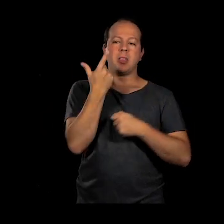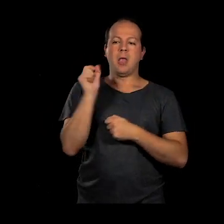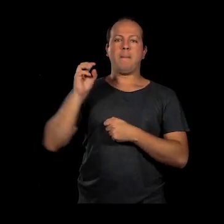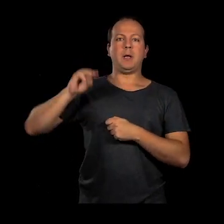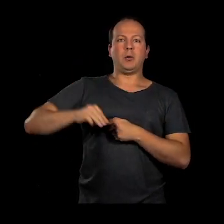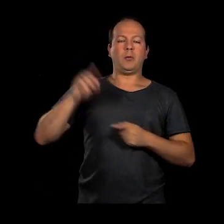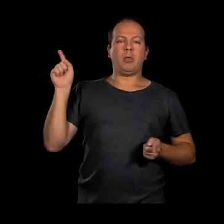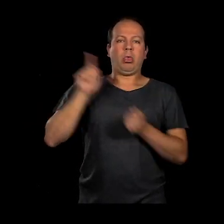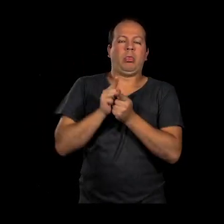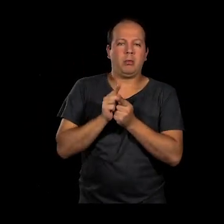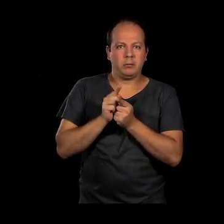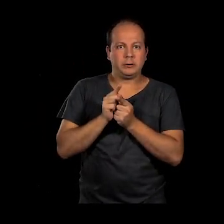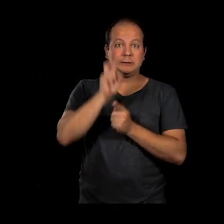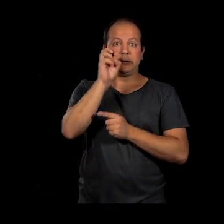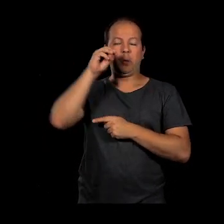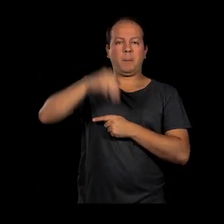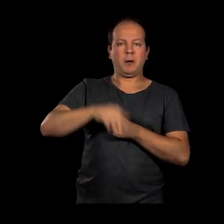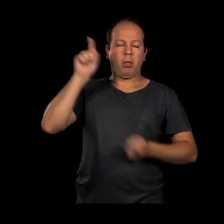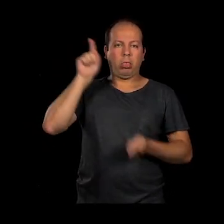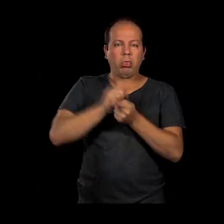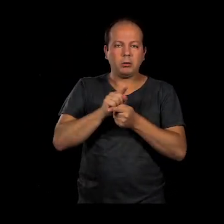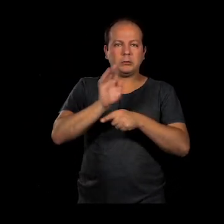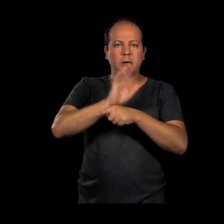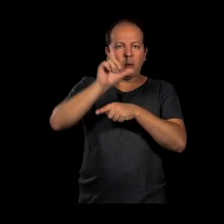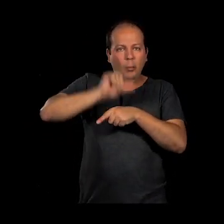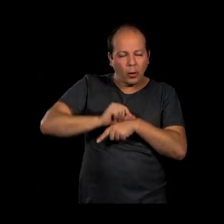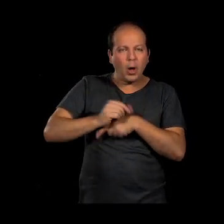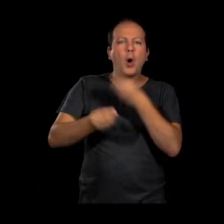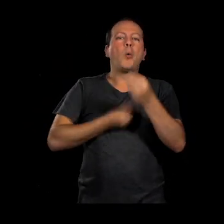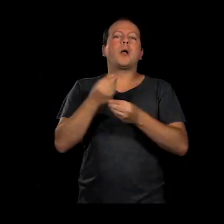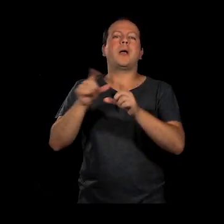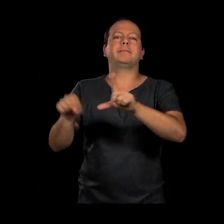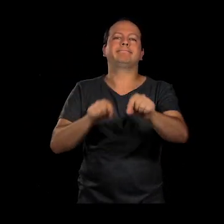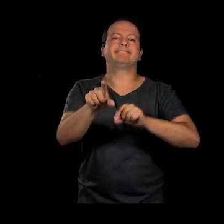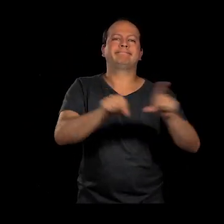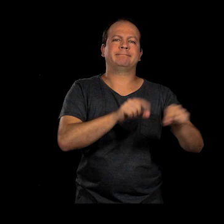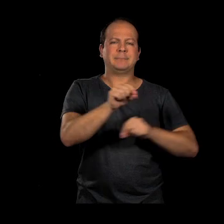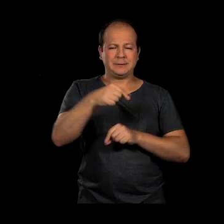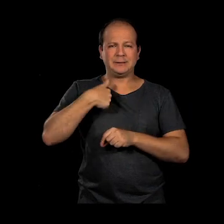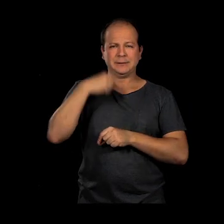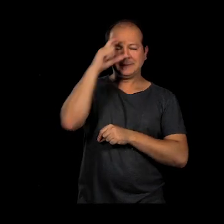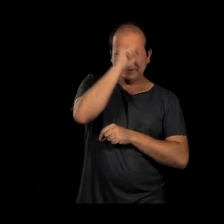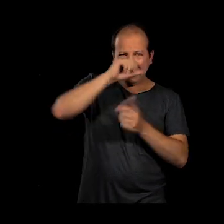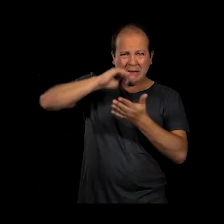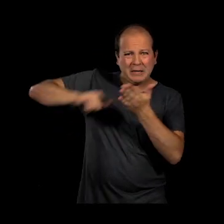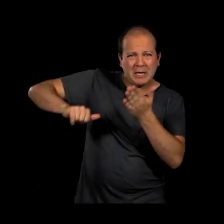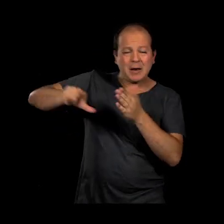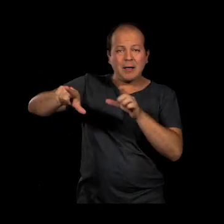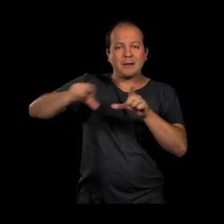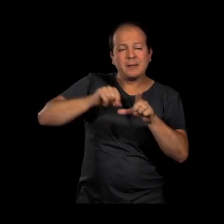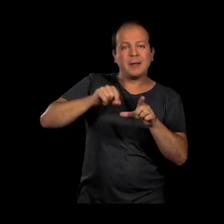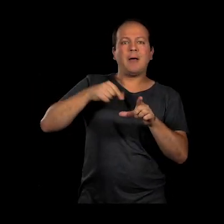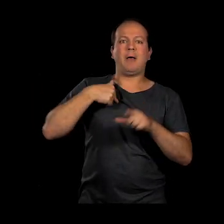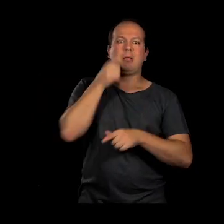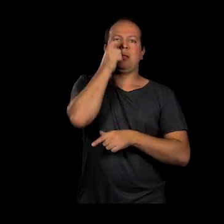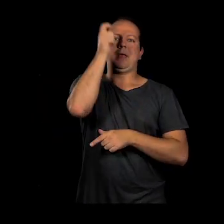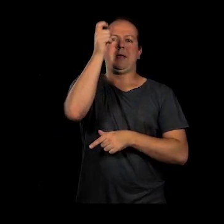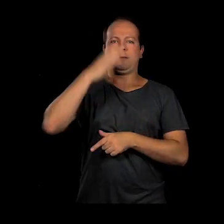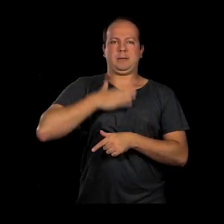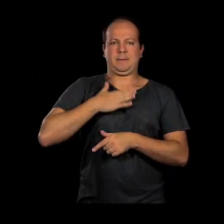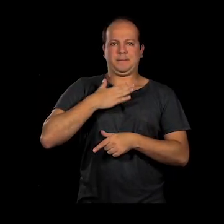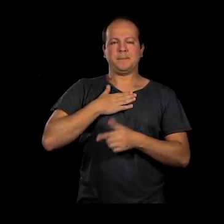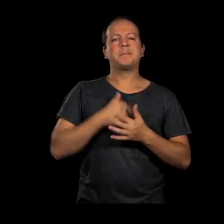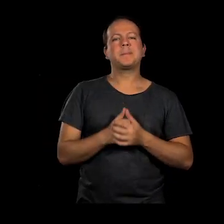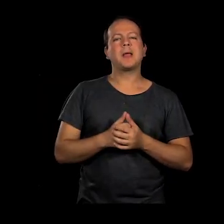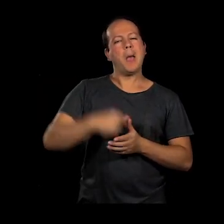minutos, 5 minutos de fala com a Angeli, sabe? E o que selecionar, né? E o que deixar de fora, assim. Então isso é uma coisa que me interessa.